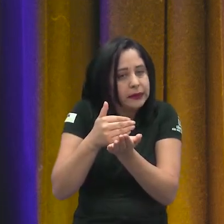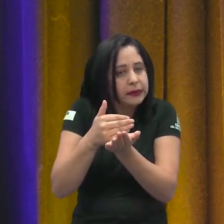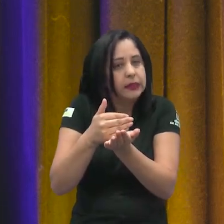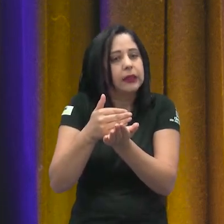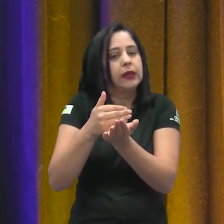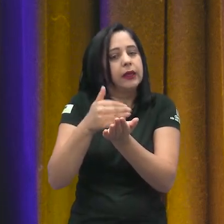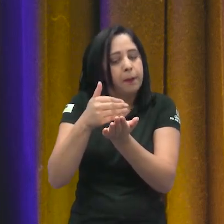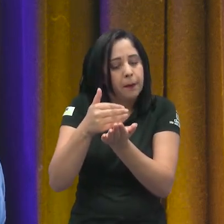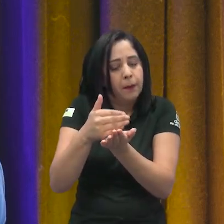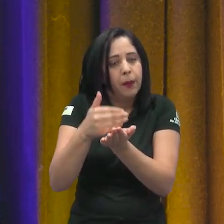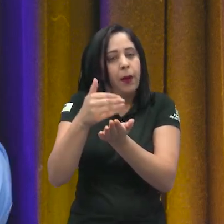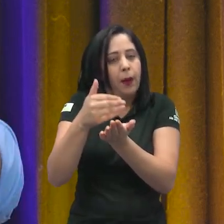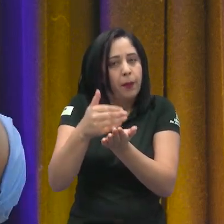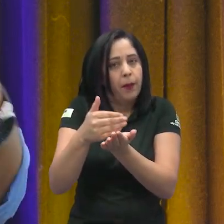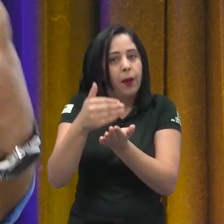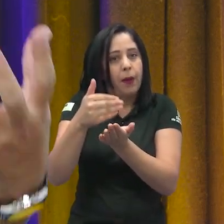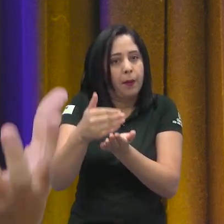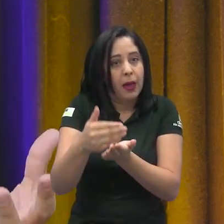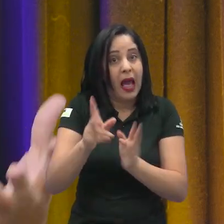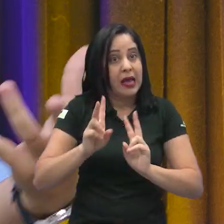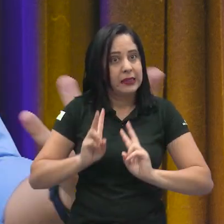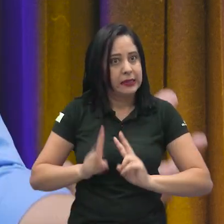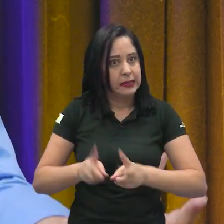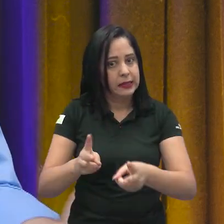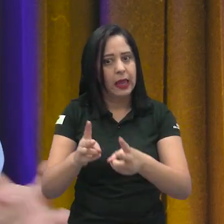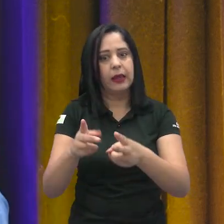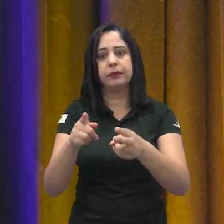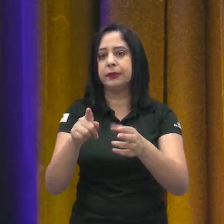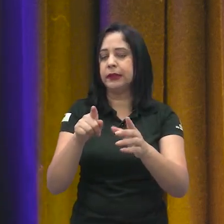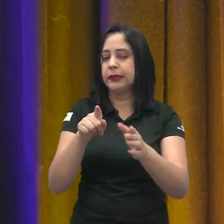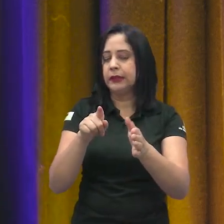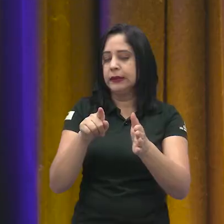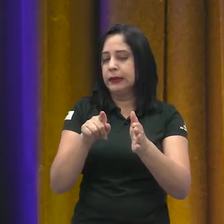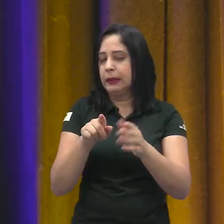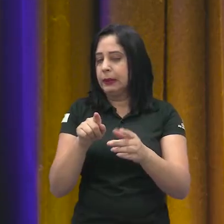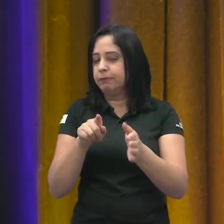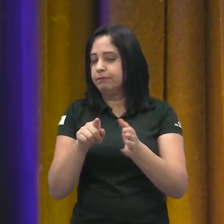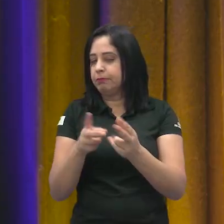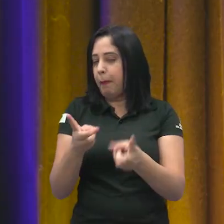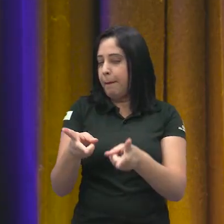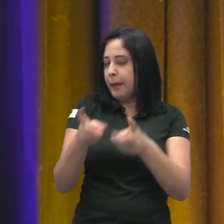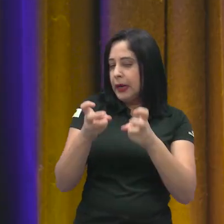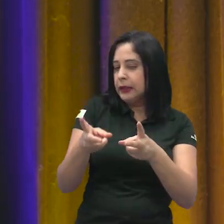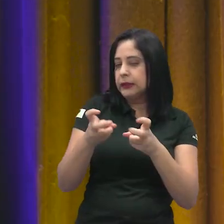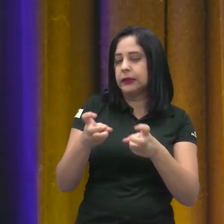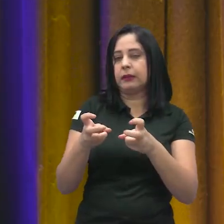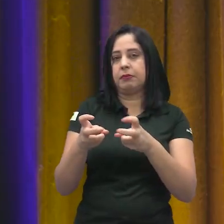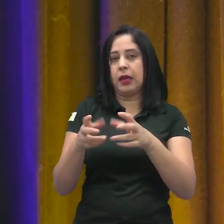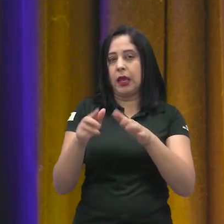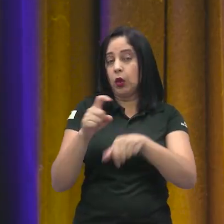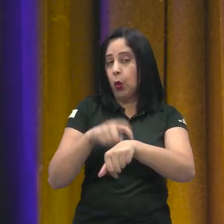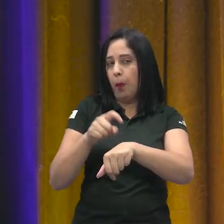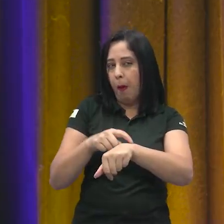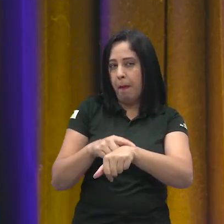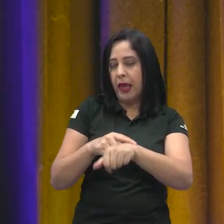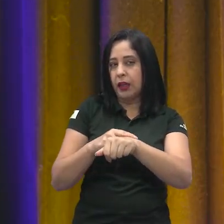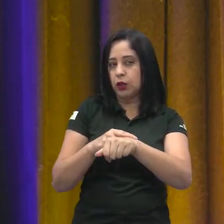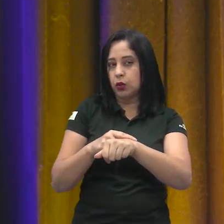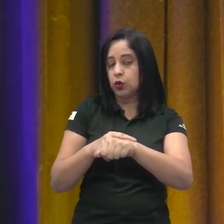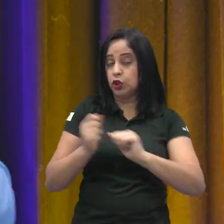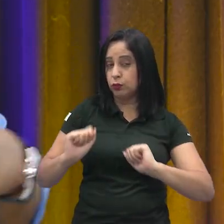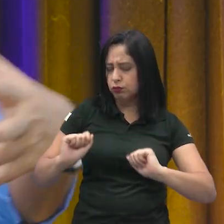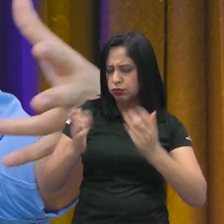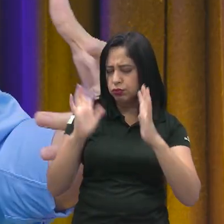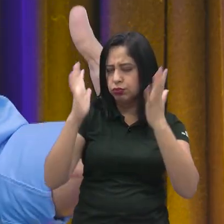emocional, sempre investigando as situações que possam gerar uma crise, mas também, em todos os momentos, a gente